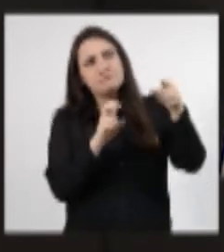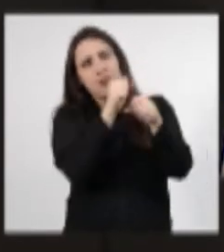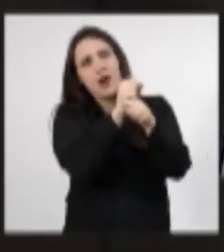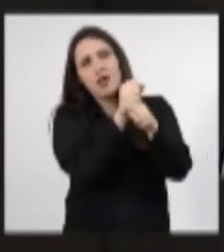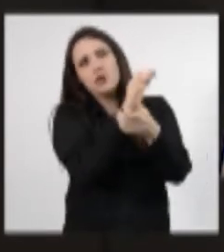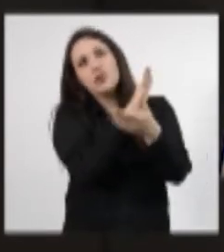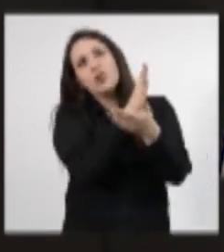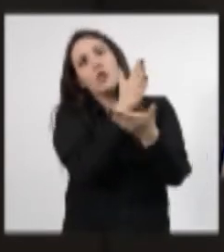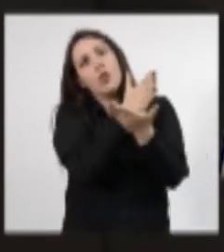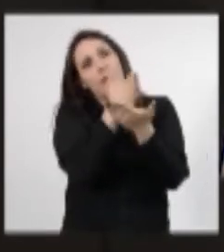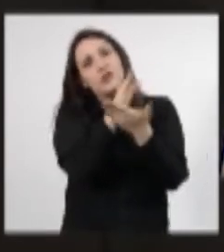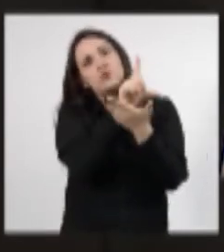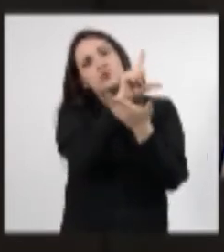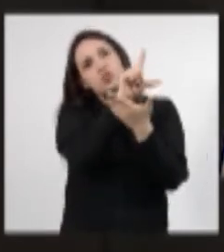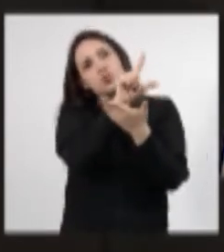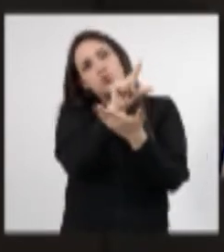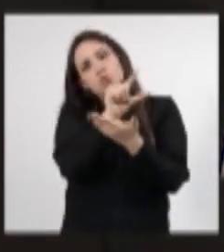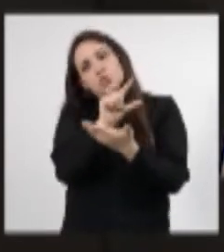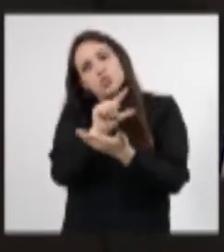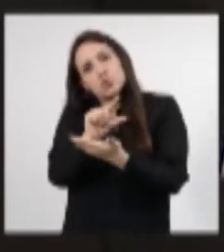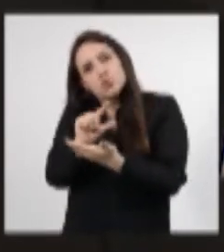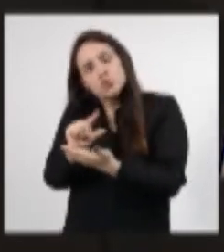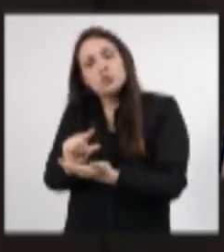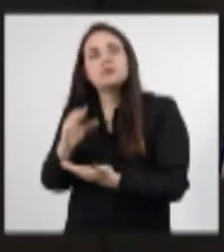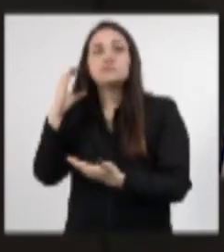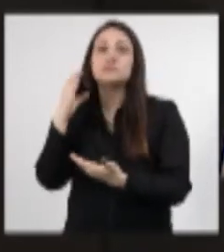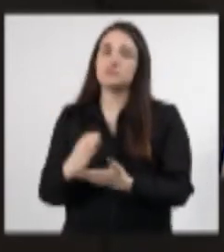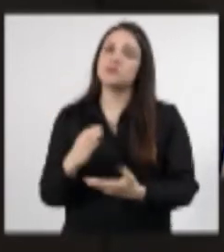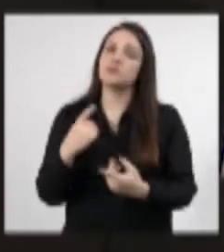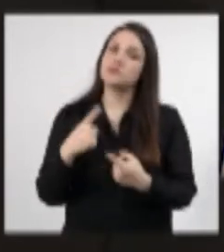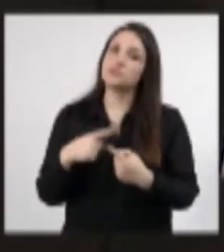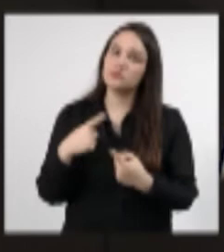homicídios, e sabendo que essa é uma